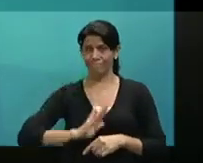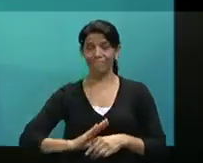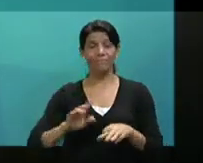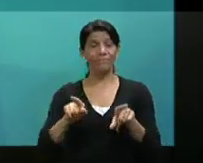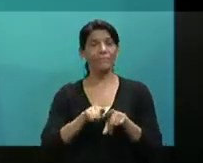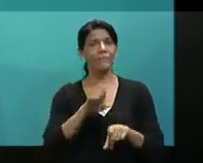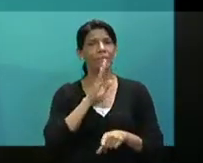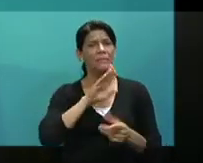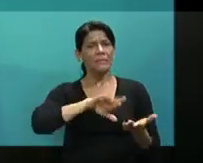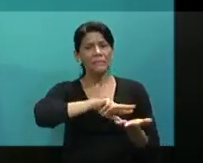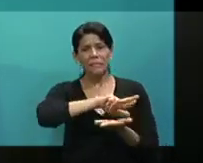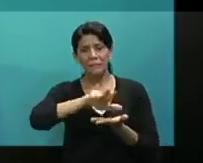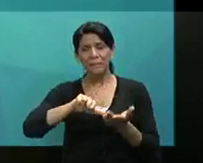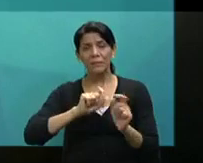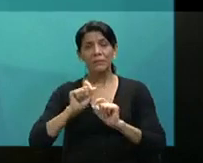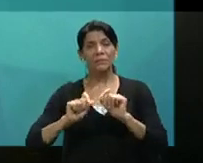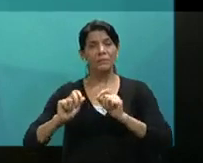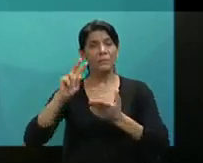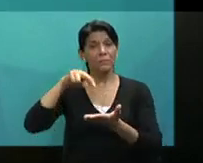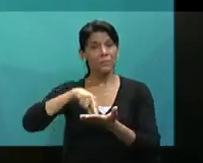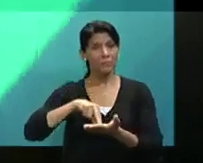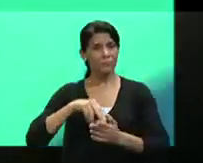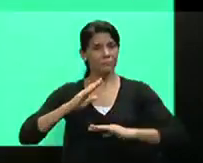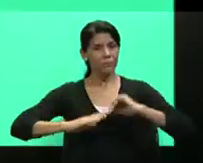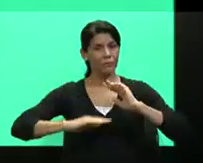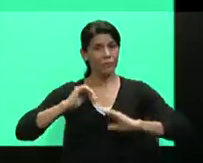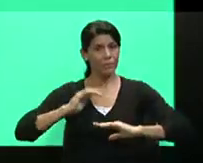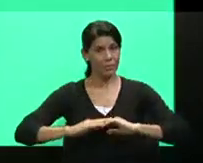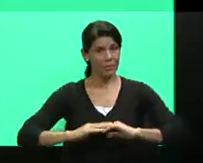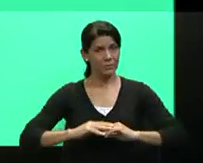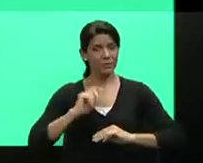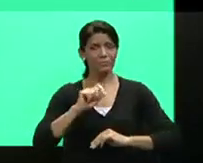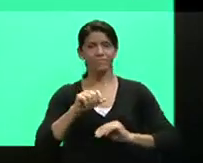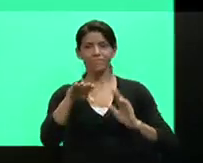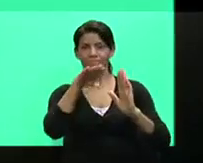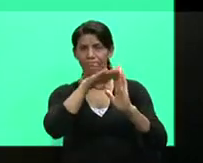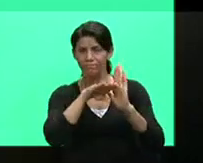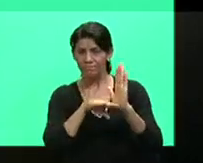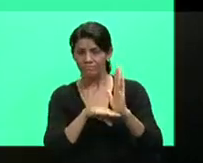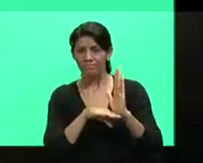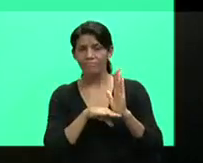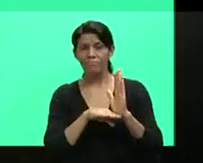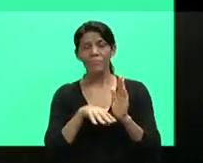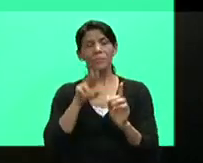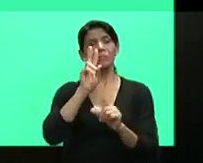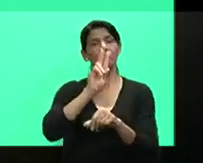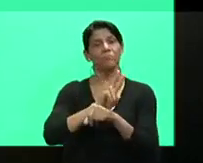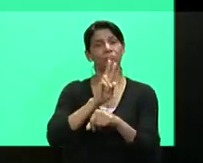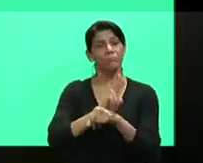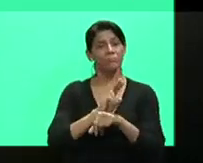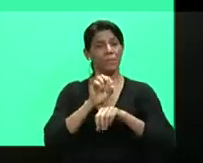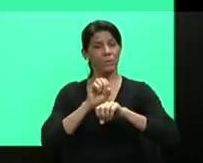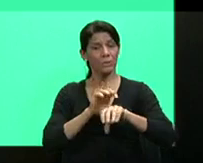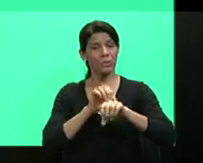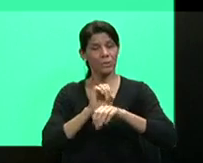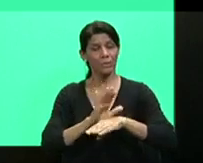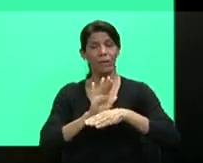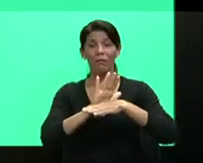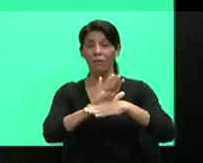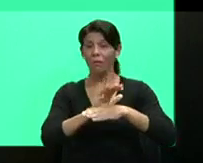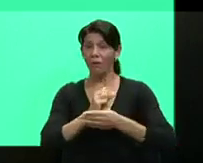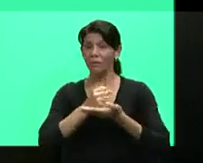conhecer as várias possibilidades de atuação profissional nos campos de planejamento e gestão, educação,